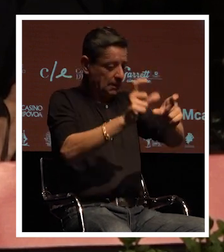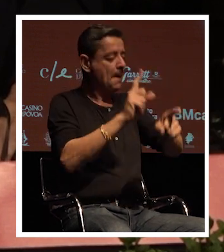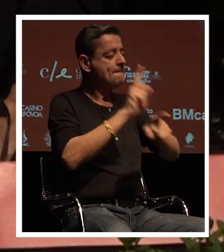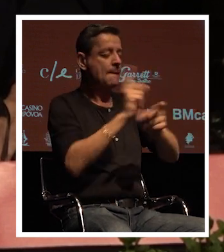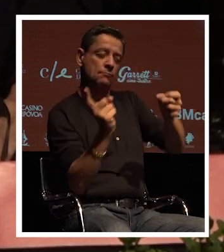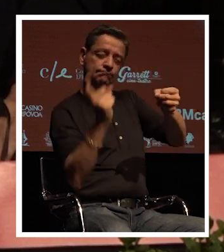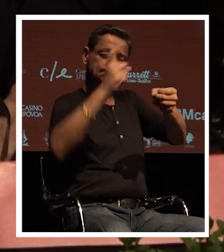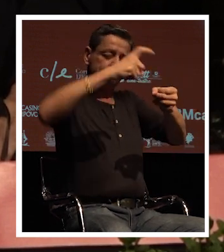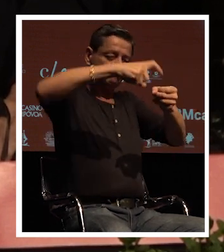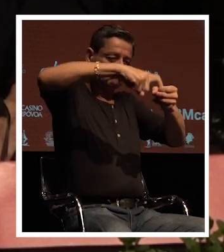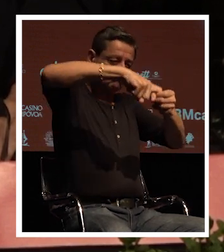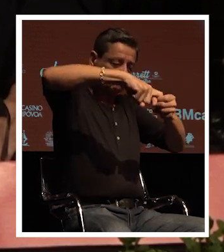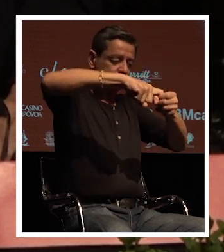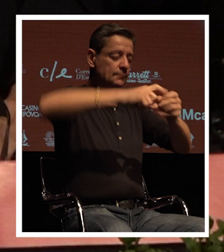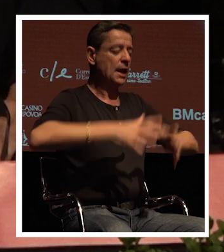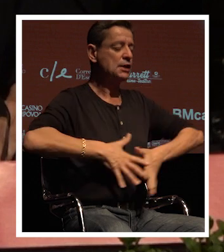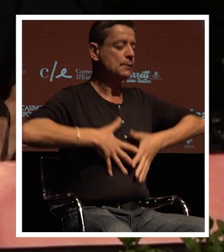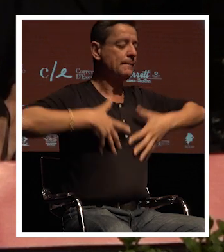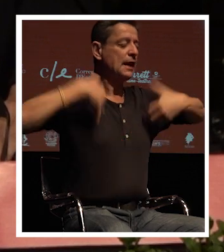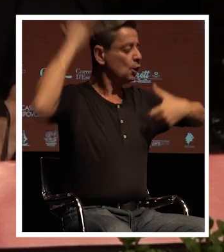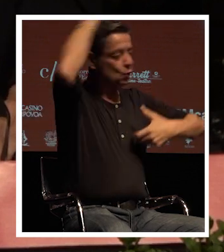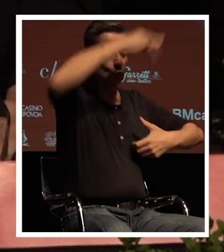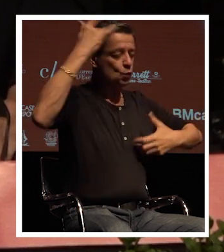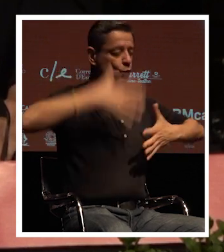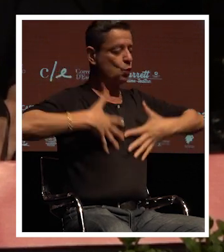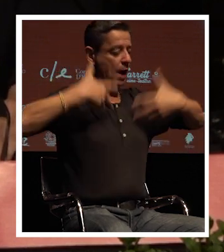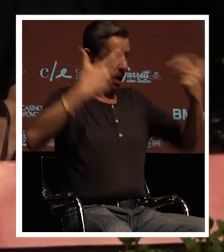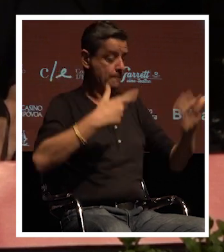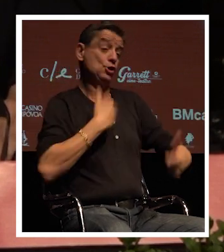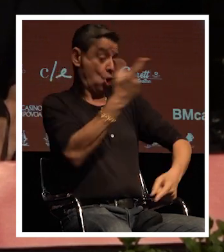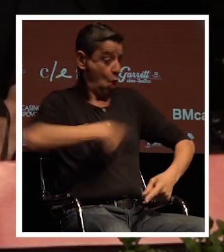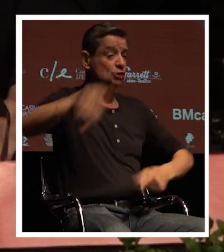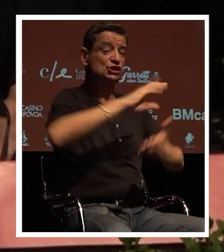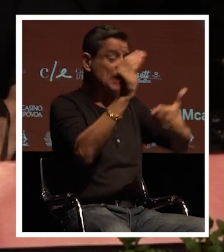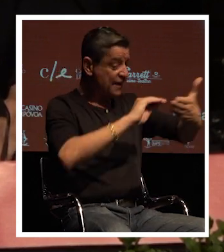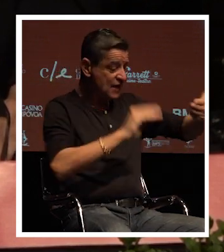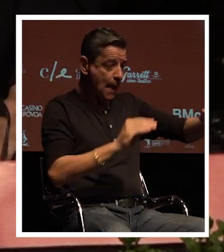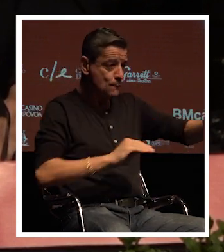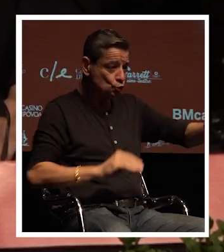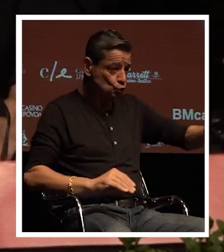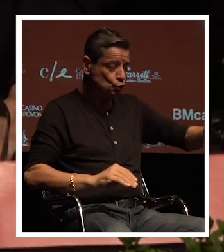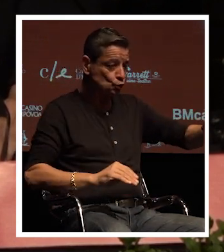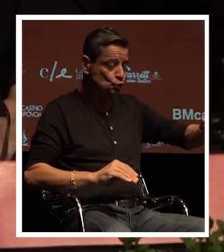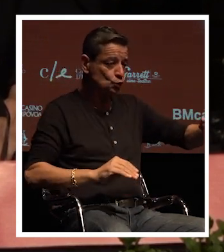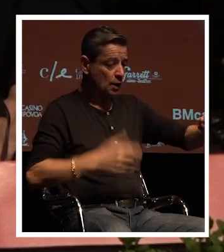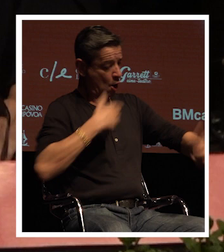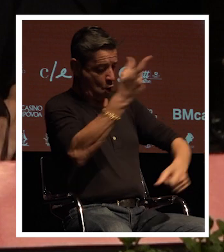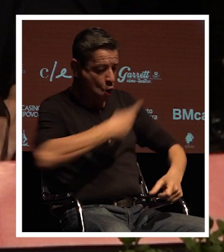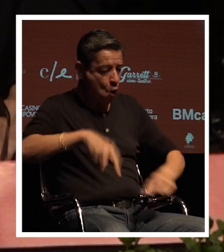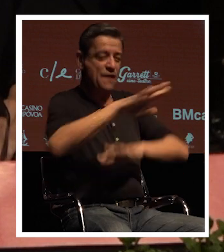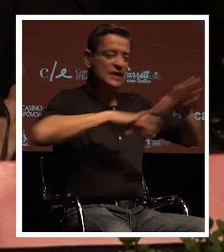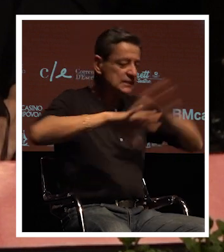mesma linhagem espiritual mas nós escrevemos nós